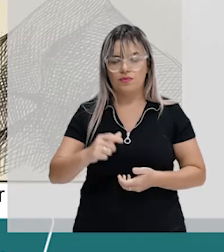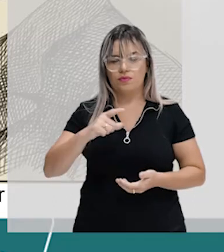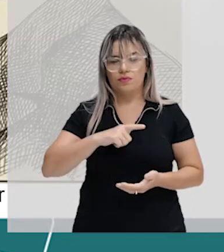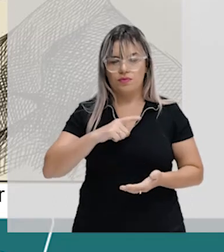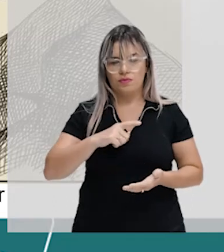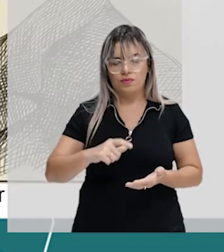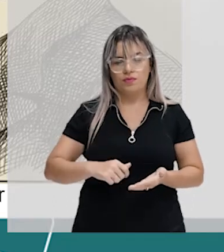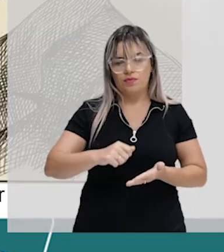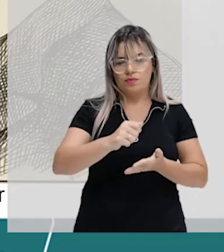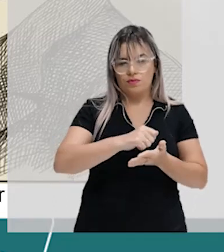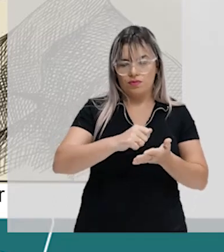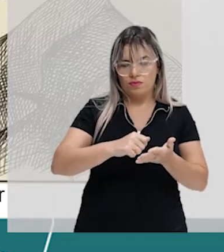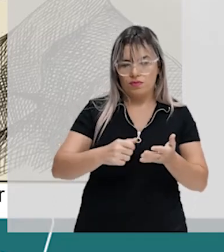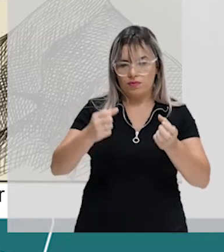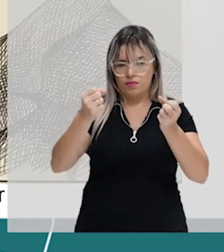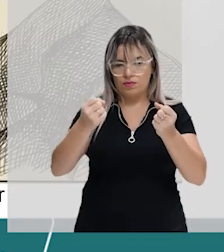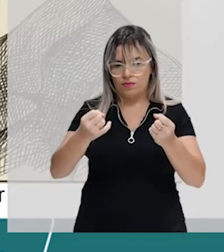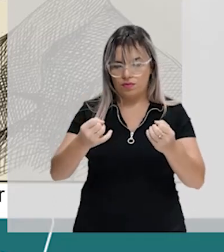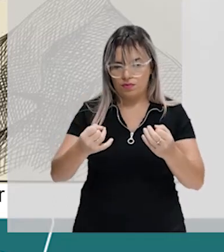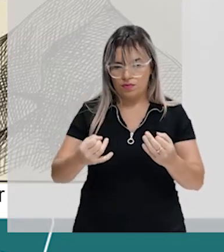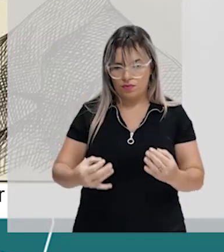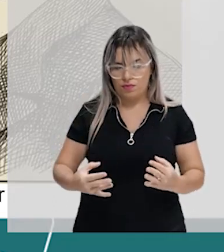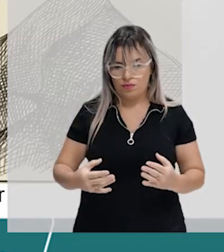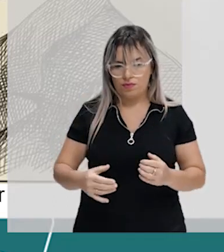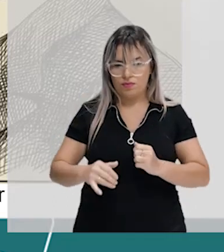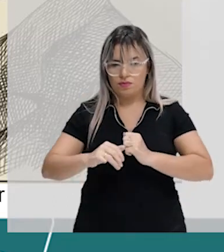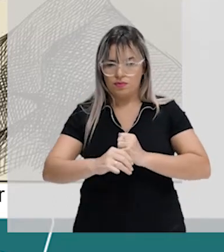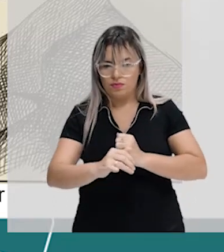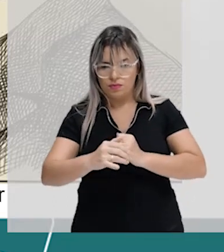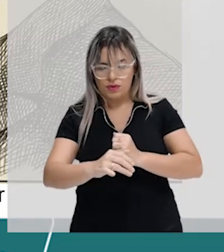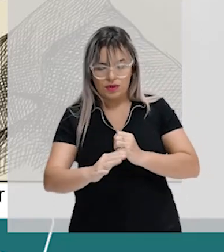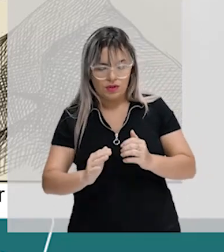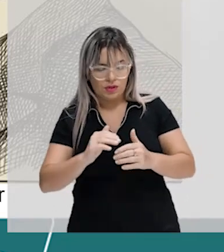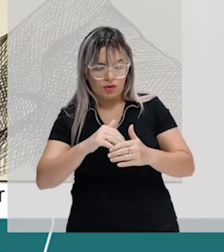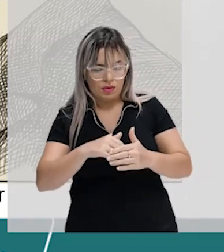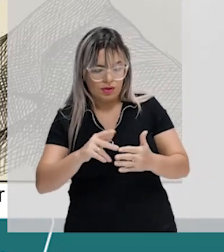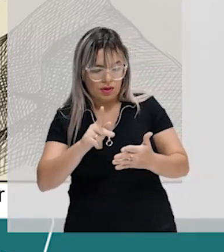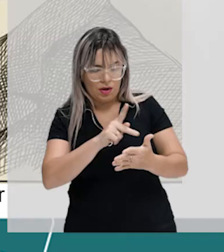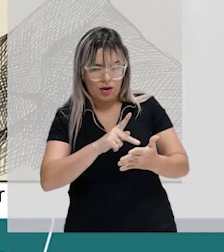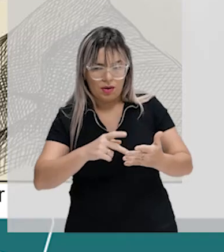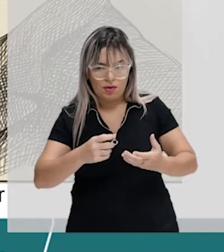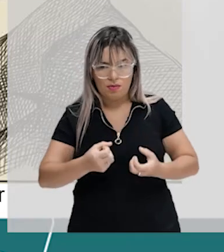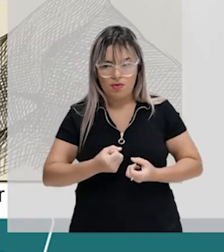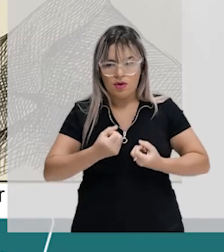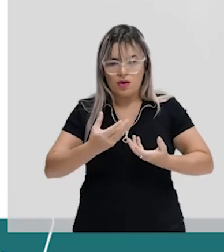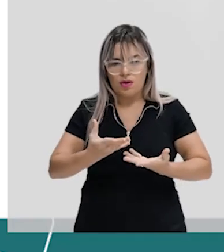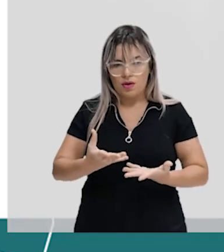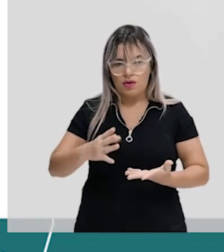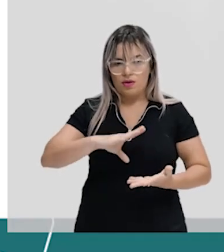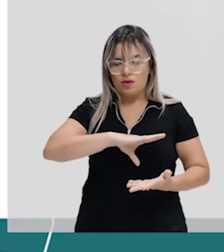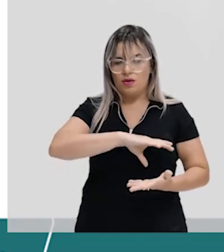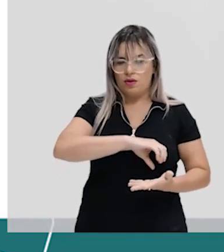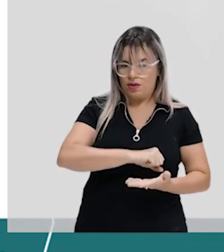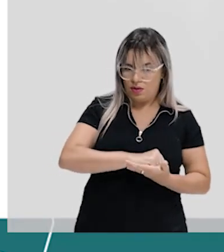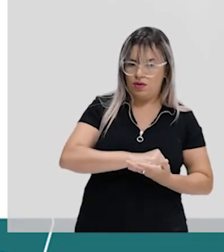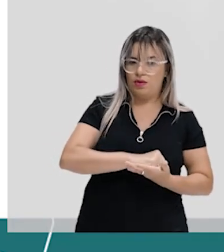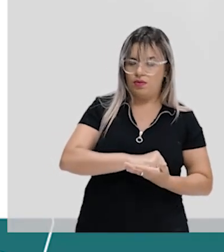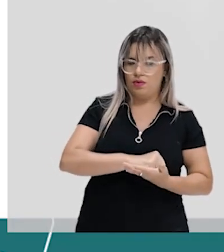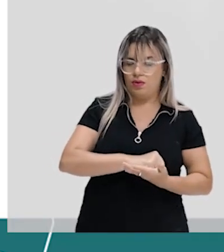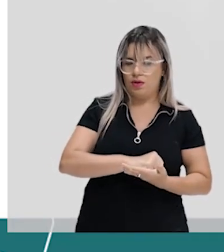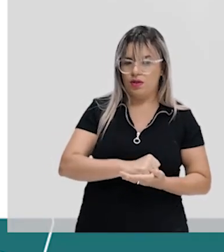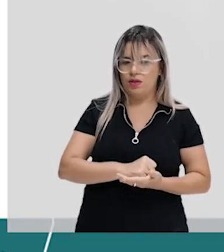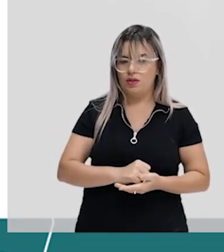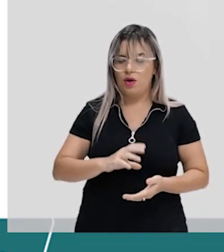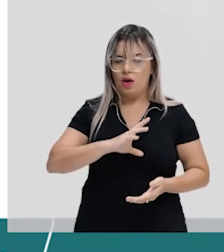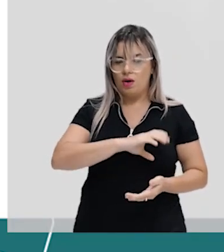uma descrição e uma narração presente na poesia que trata de amor. Apesar de perceptível lirismo, o autor não